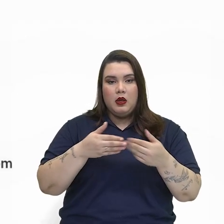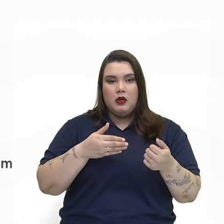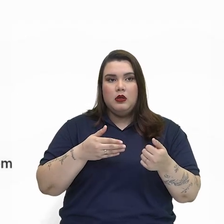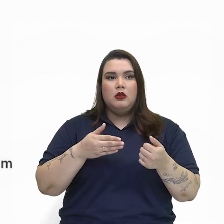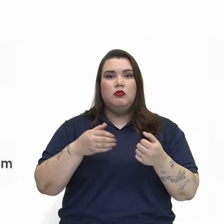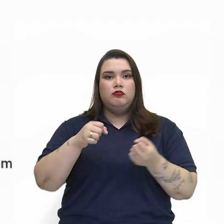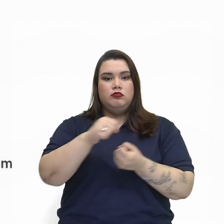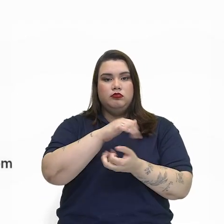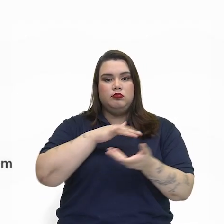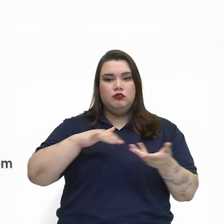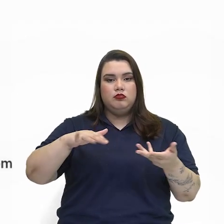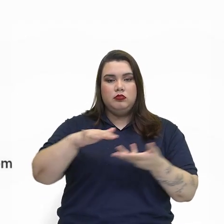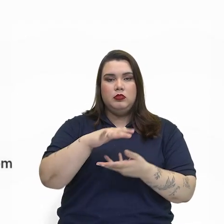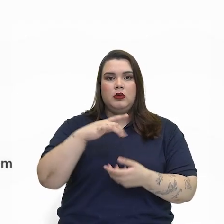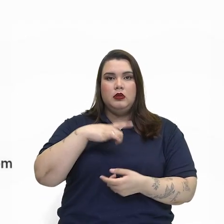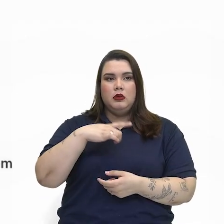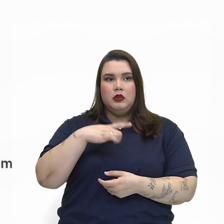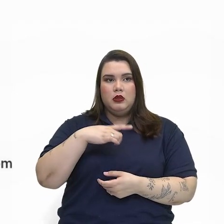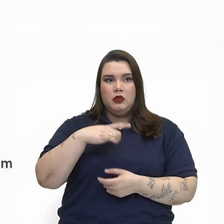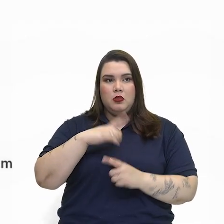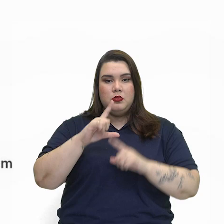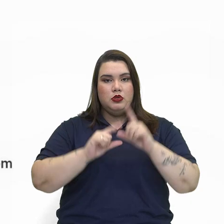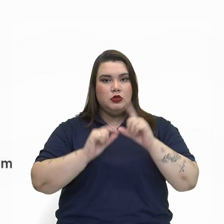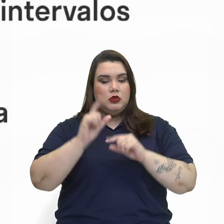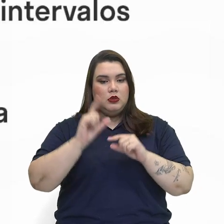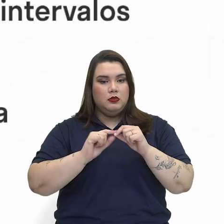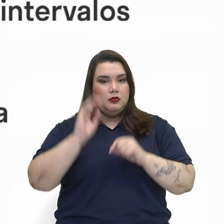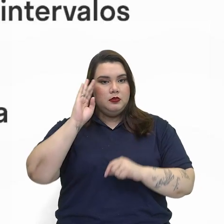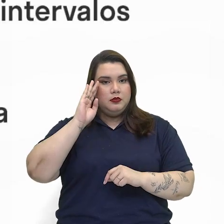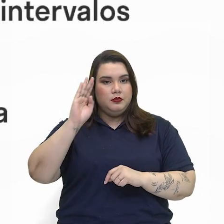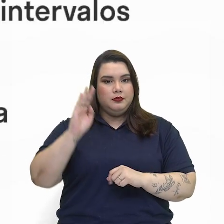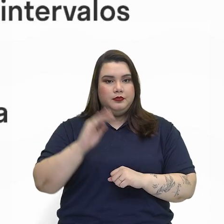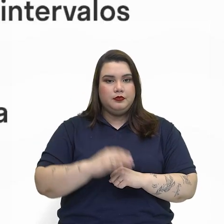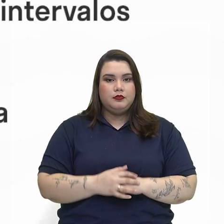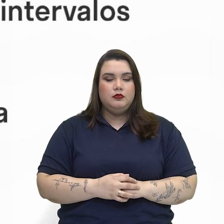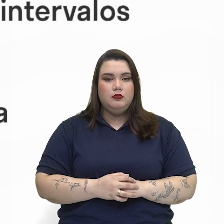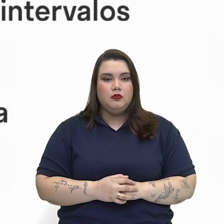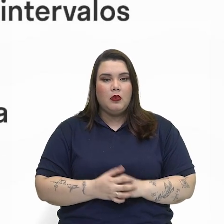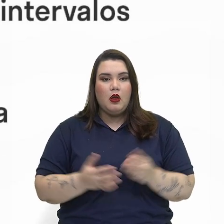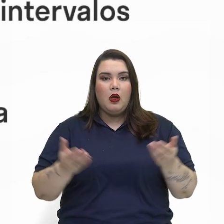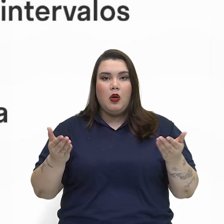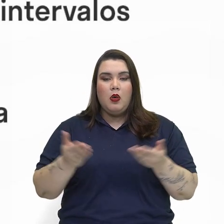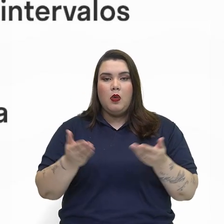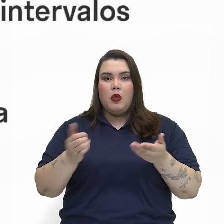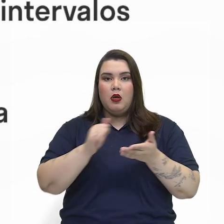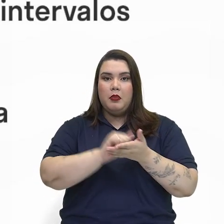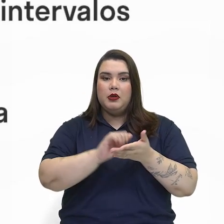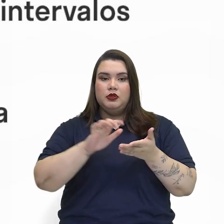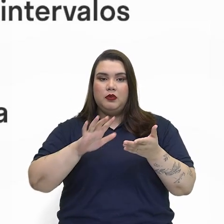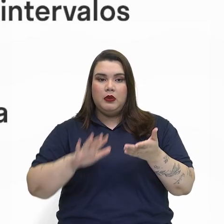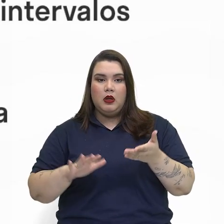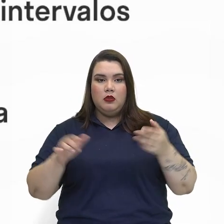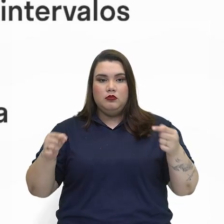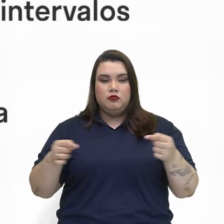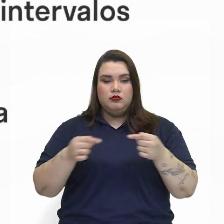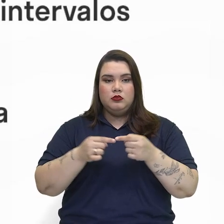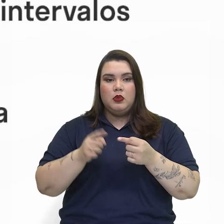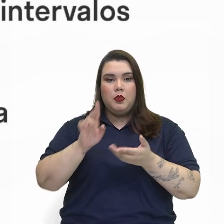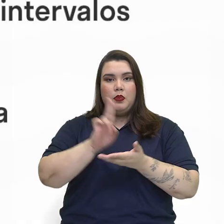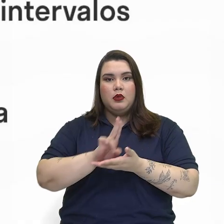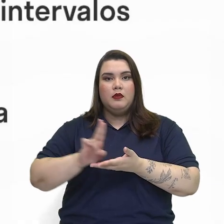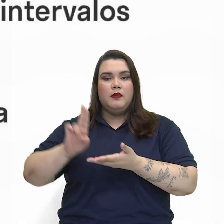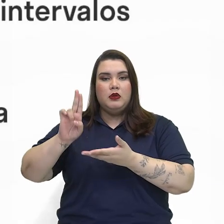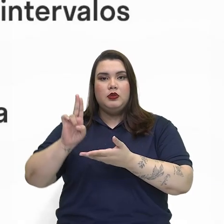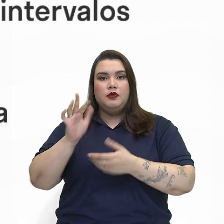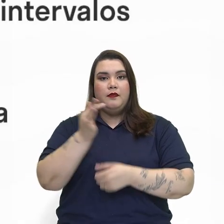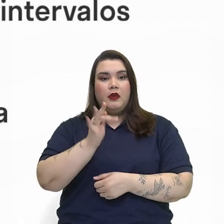estrela. Muito bem, o exemplo aqui para a nossa segunda lei, olha só, diz o seguinte, é lá da Universidade Federal do Rio Grande do